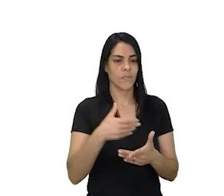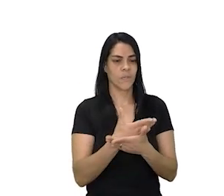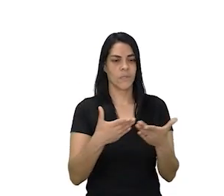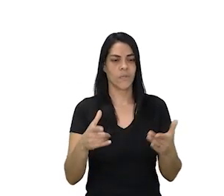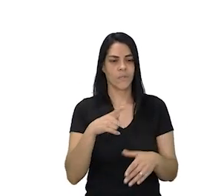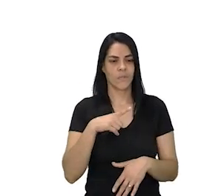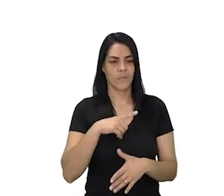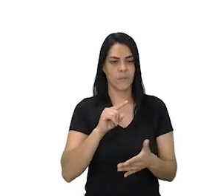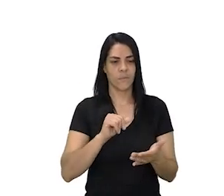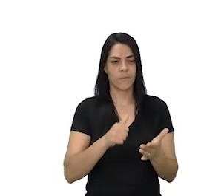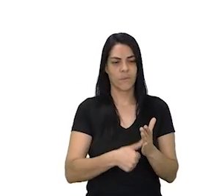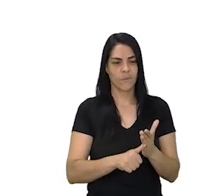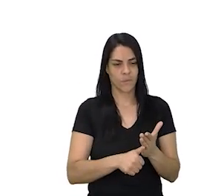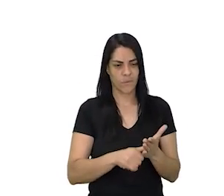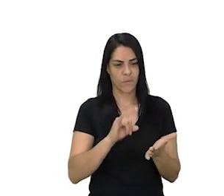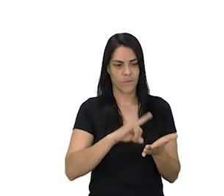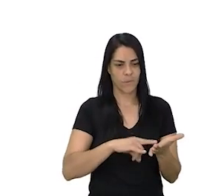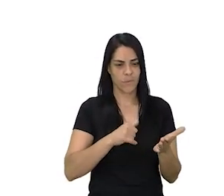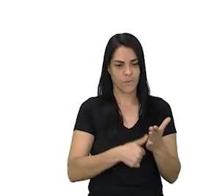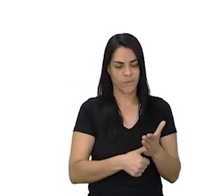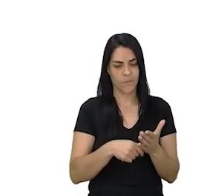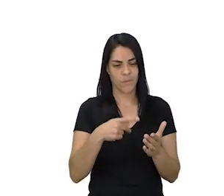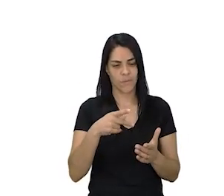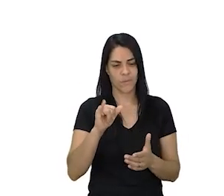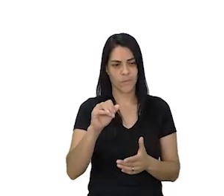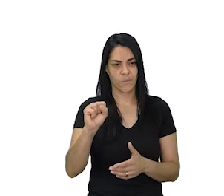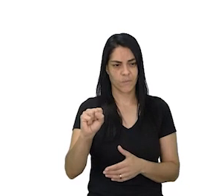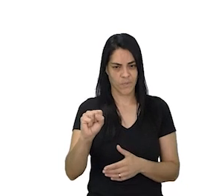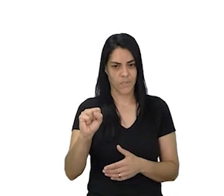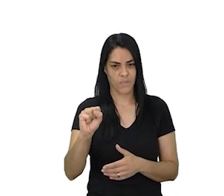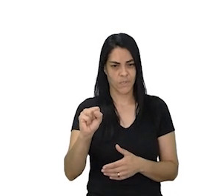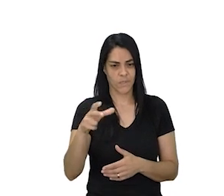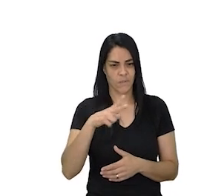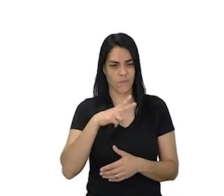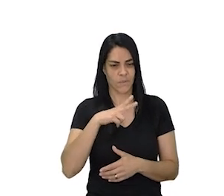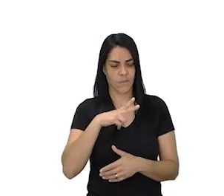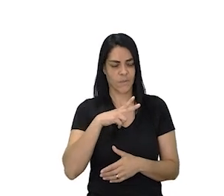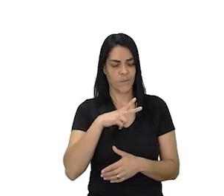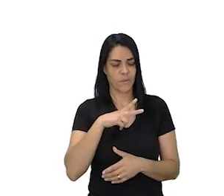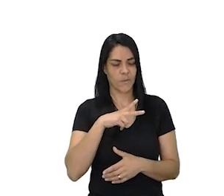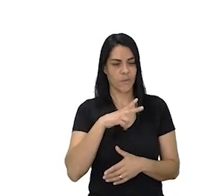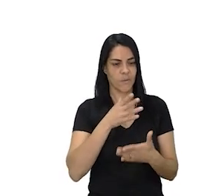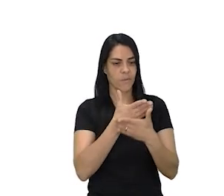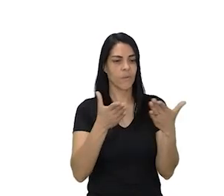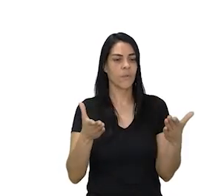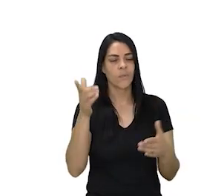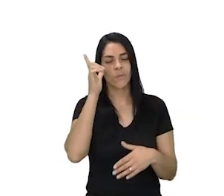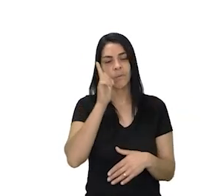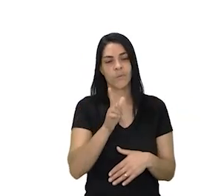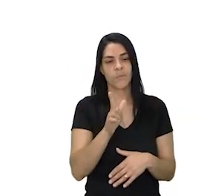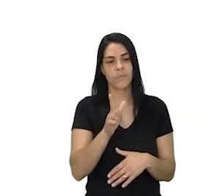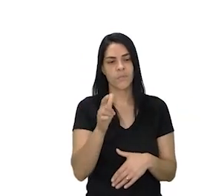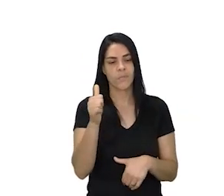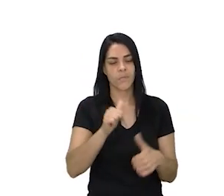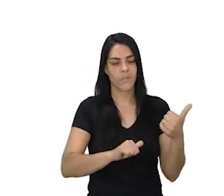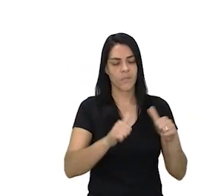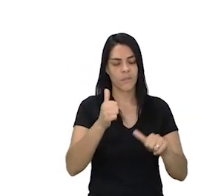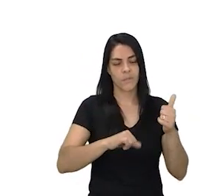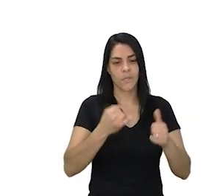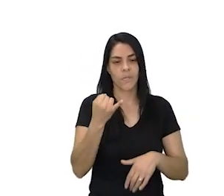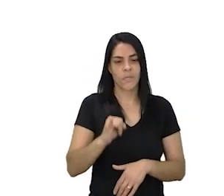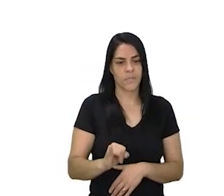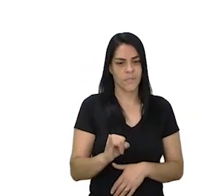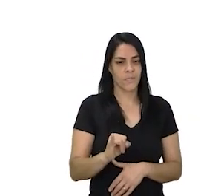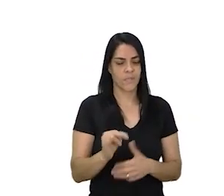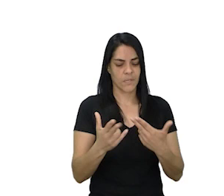no documento do PISA, agora em particular, para que a gente possa analisar se uma situação é boa,